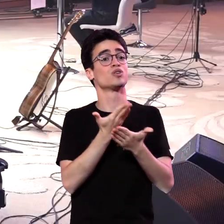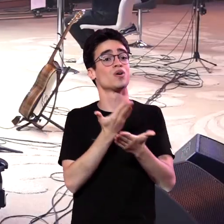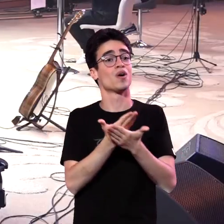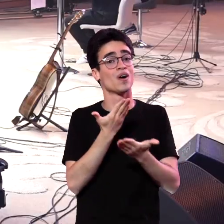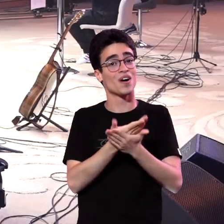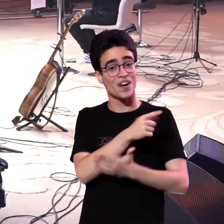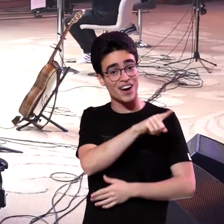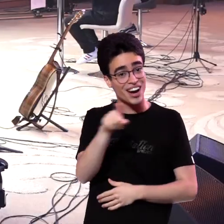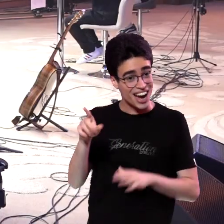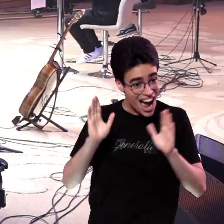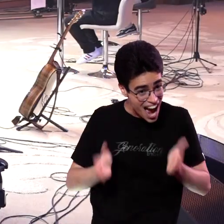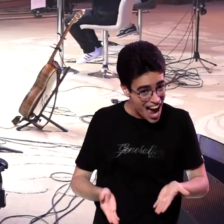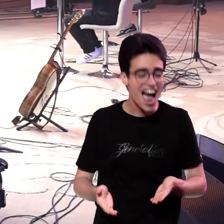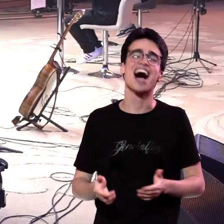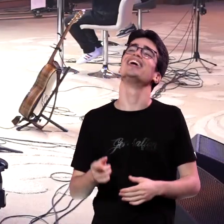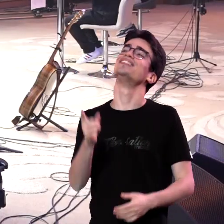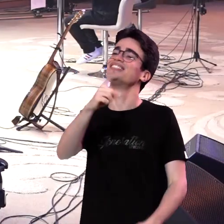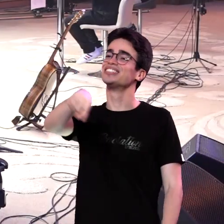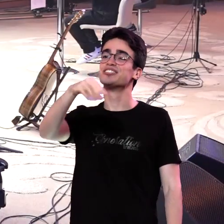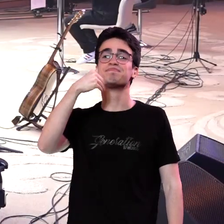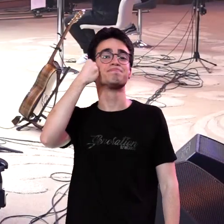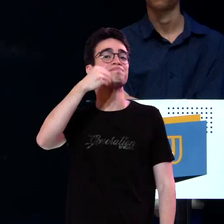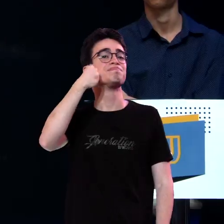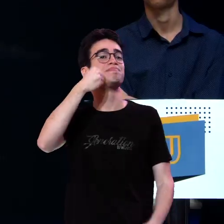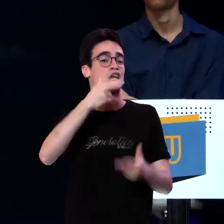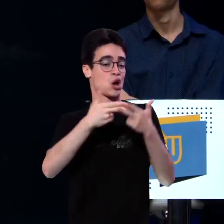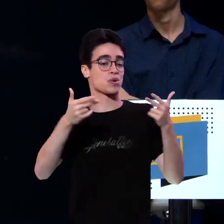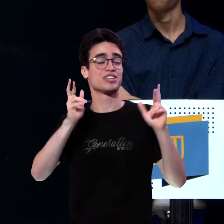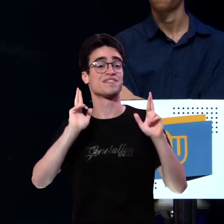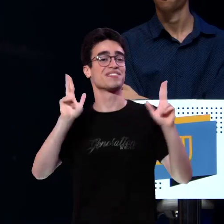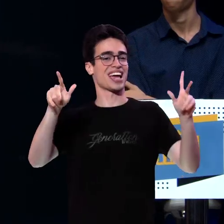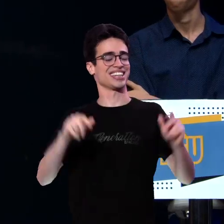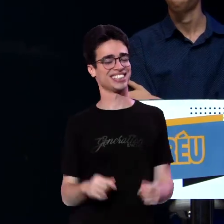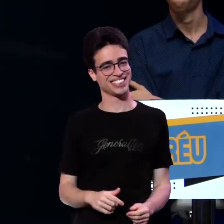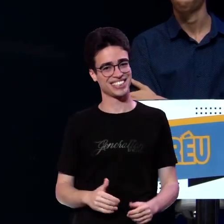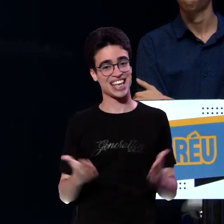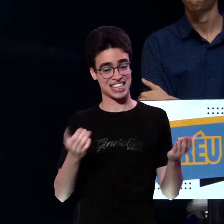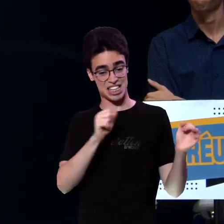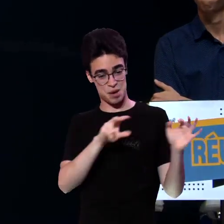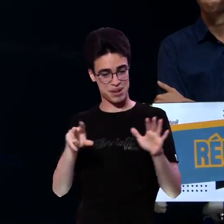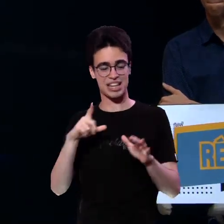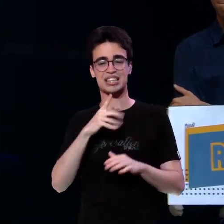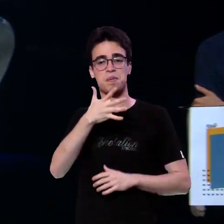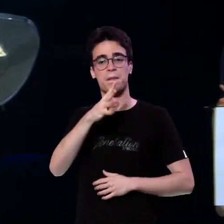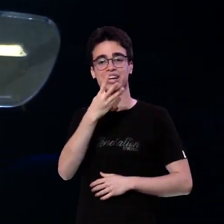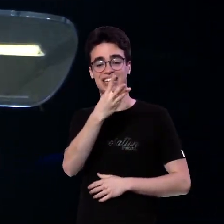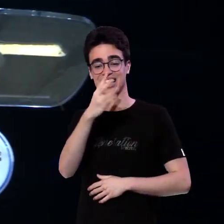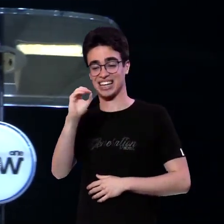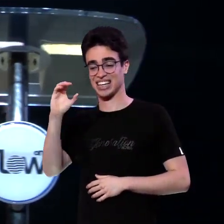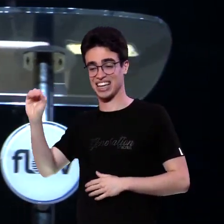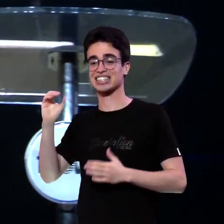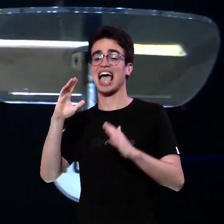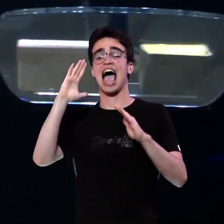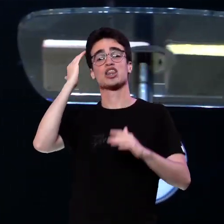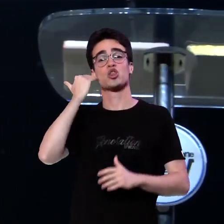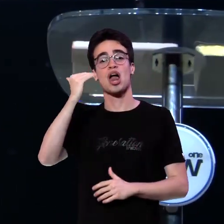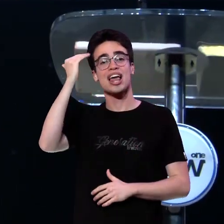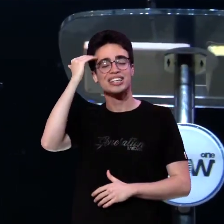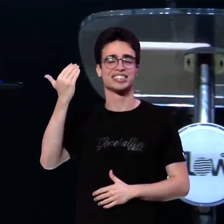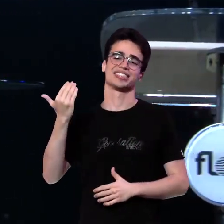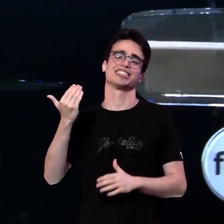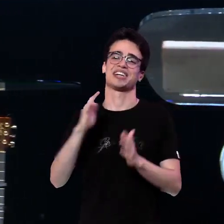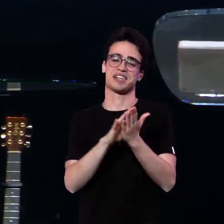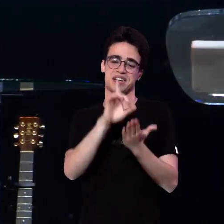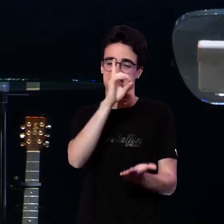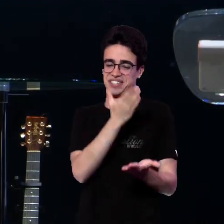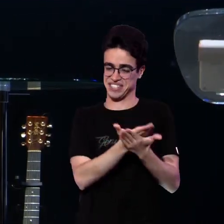Flow School vive algumas coisas que você não vive. Essa semana a gente teve mais de 300 adolescentes aprendendo a palavra de Deus. Deus é bom.